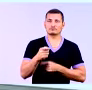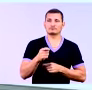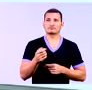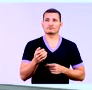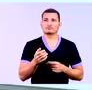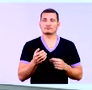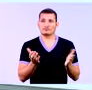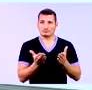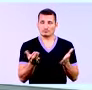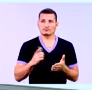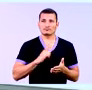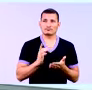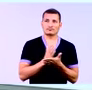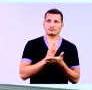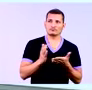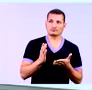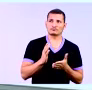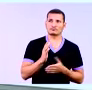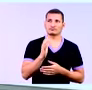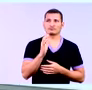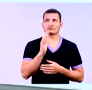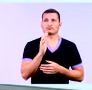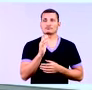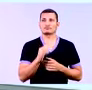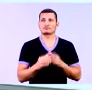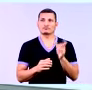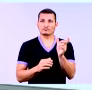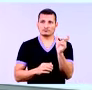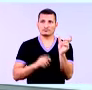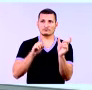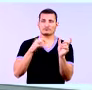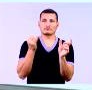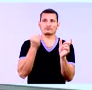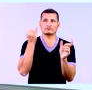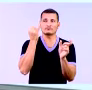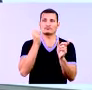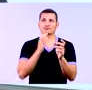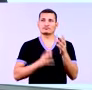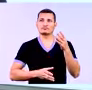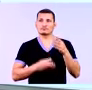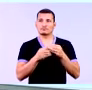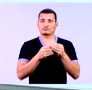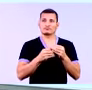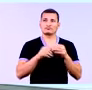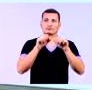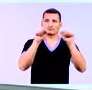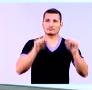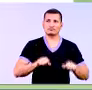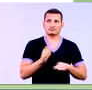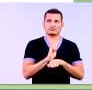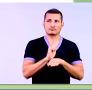comandos que são importantes para que a gente implemente isso no sistema agenciadores. É isso que nós veremos agora.